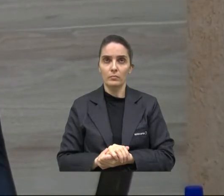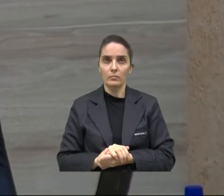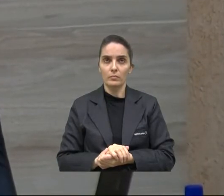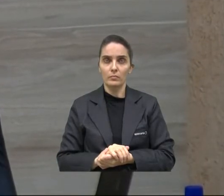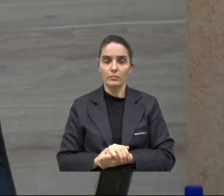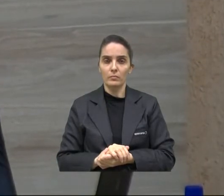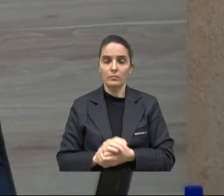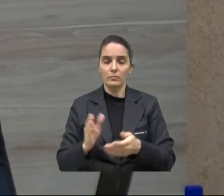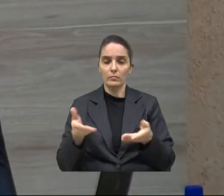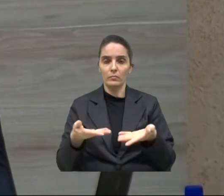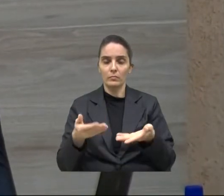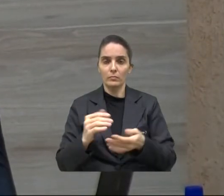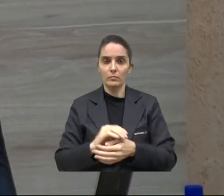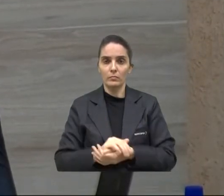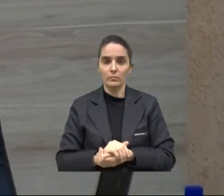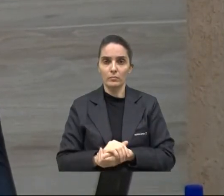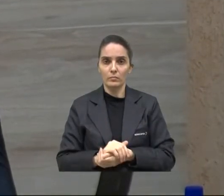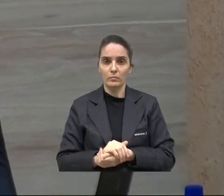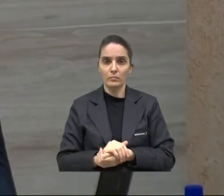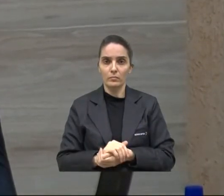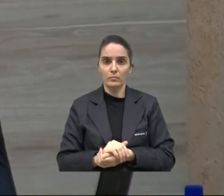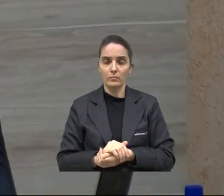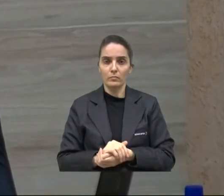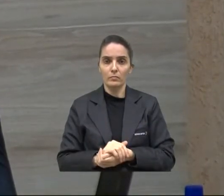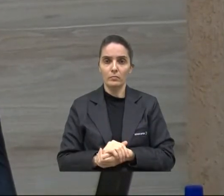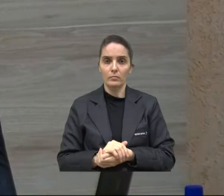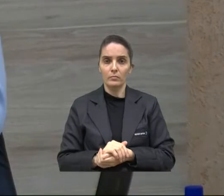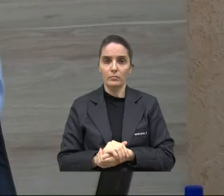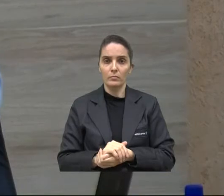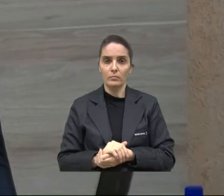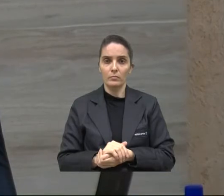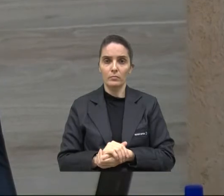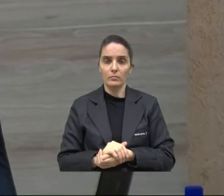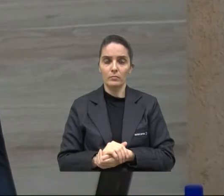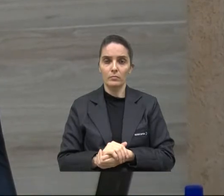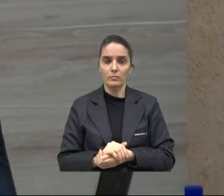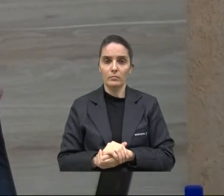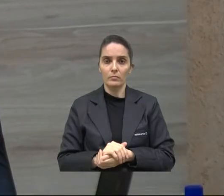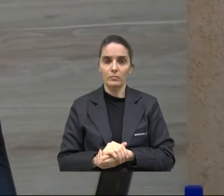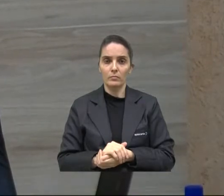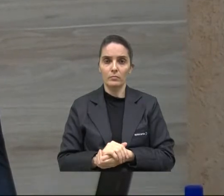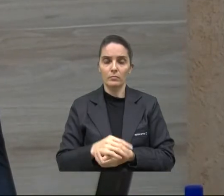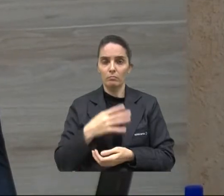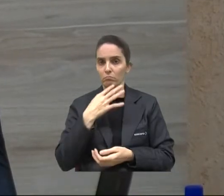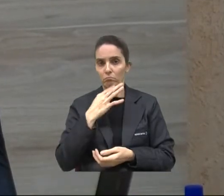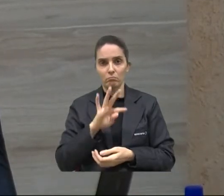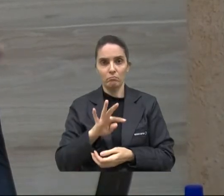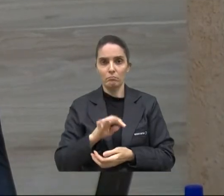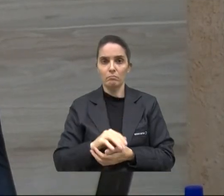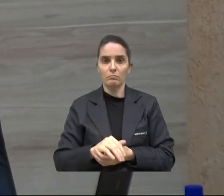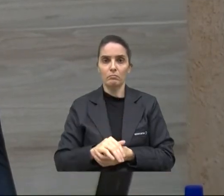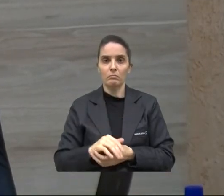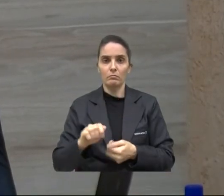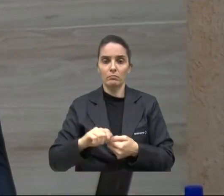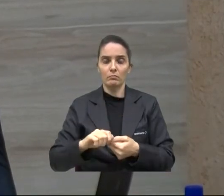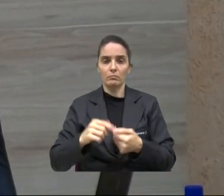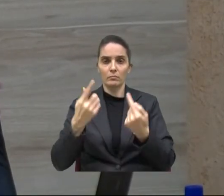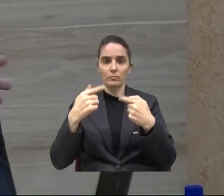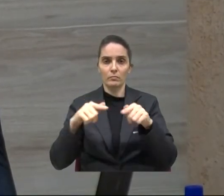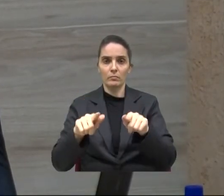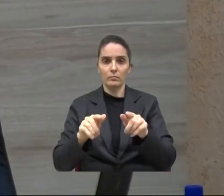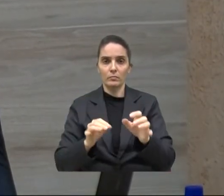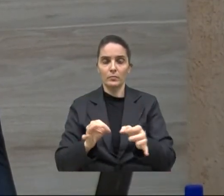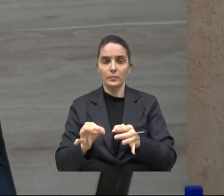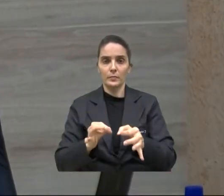E agora a gente, atropelando o conhecimento, faça um repúdio a um